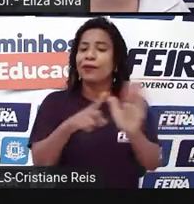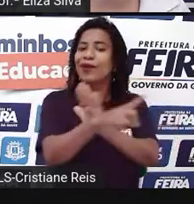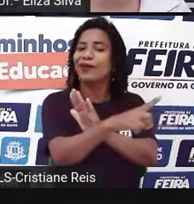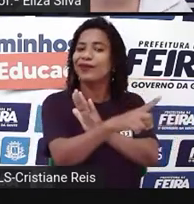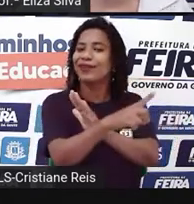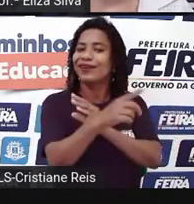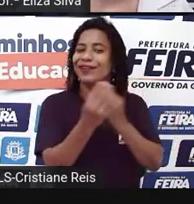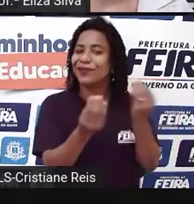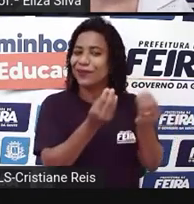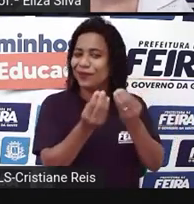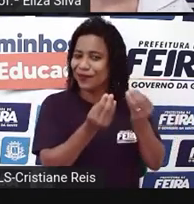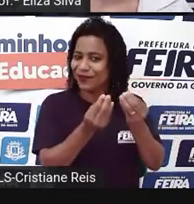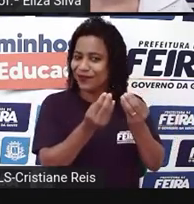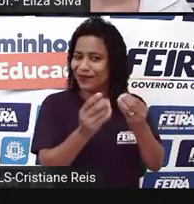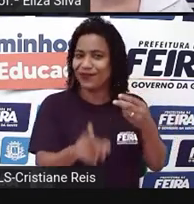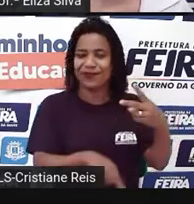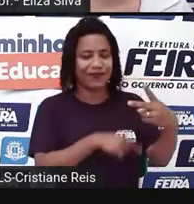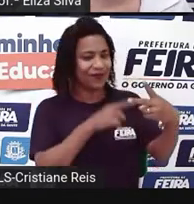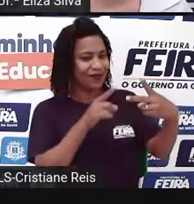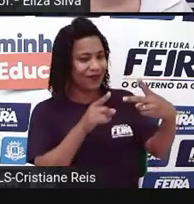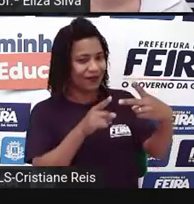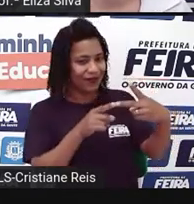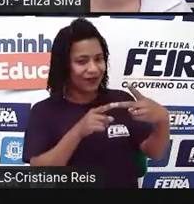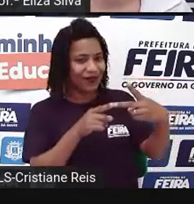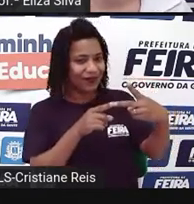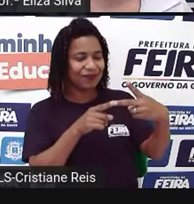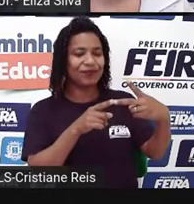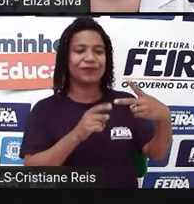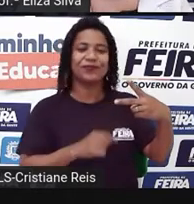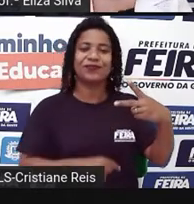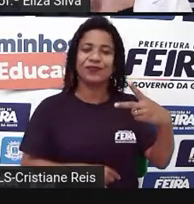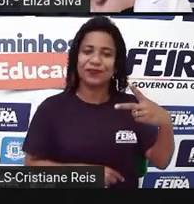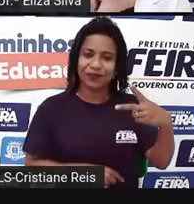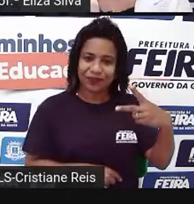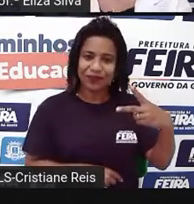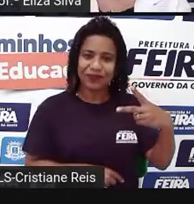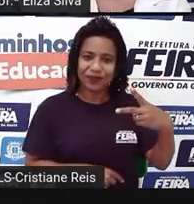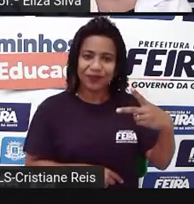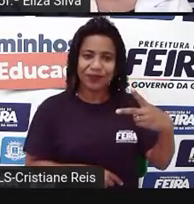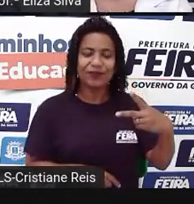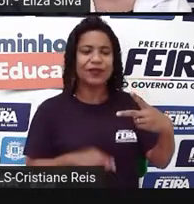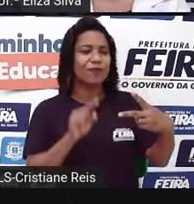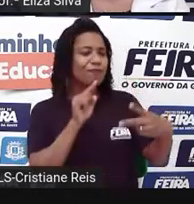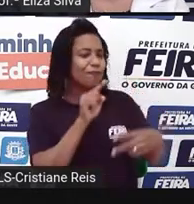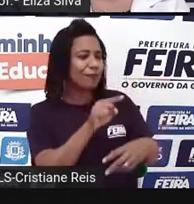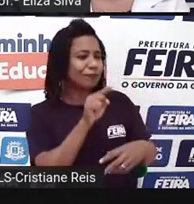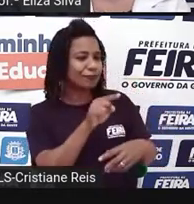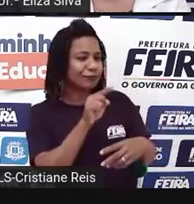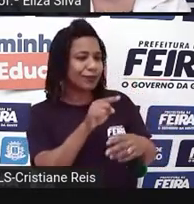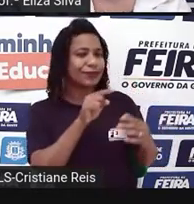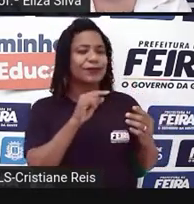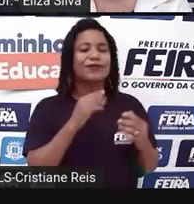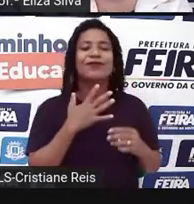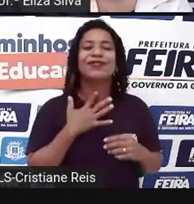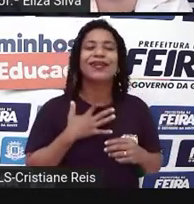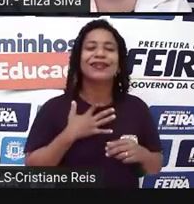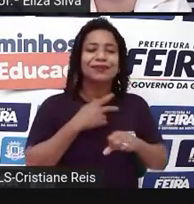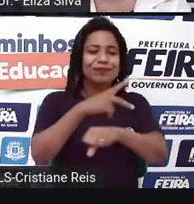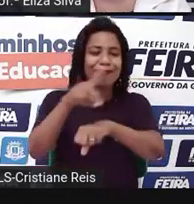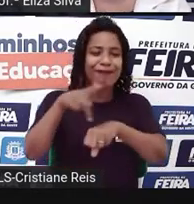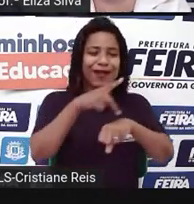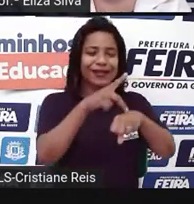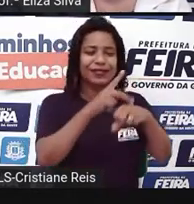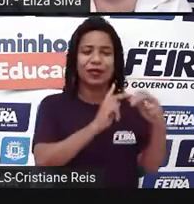Number two, what place would you like to visit? Que lugar você gostaria de visitar? Pensa aí